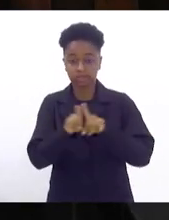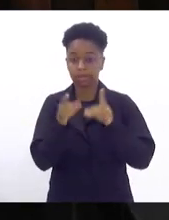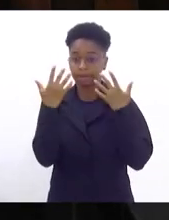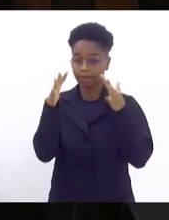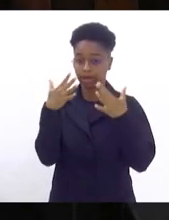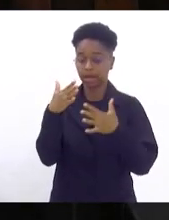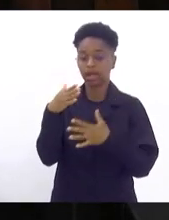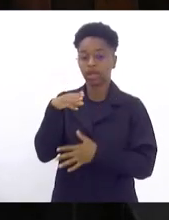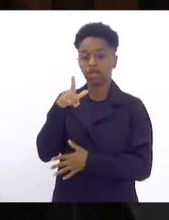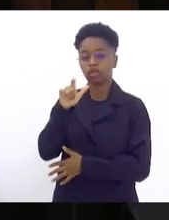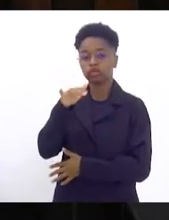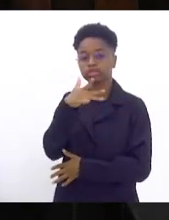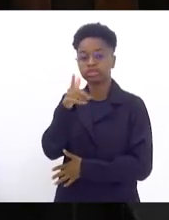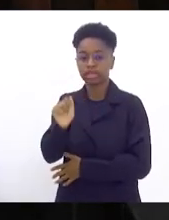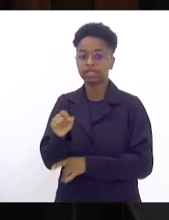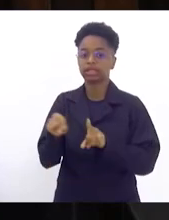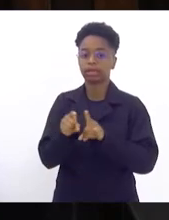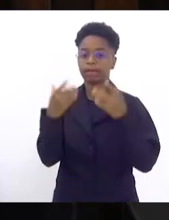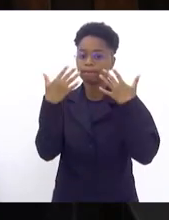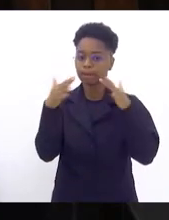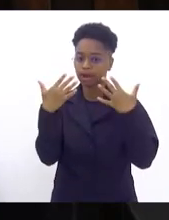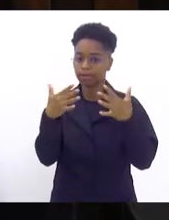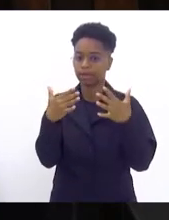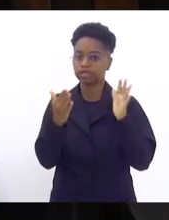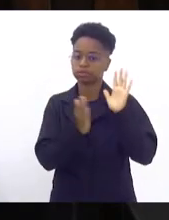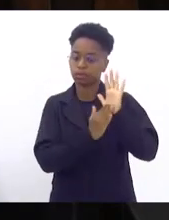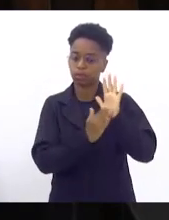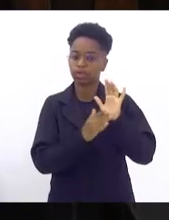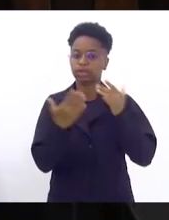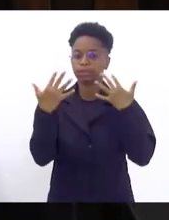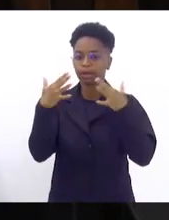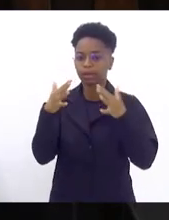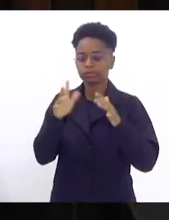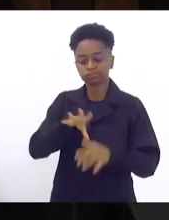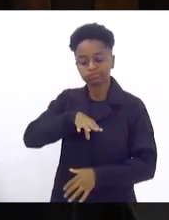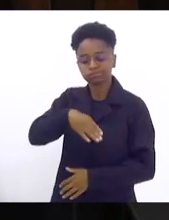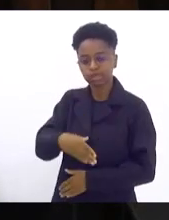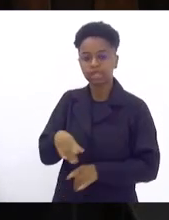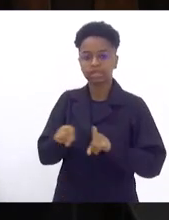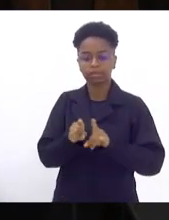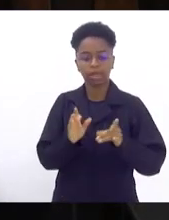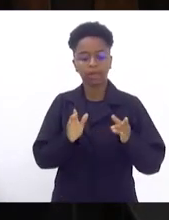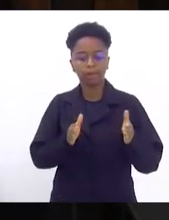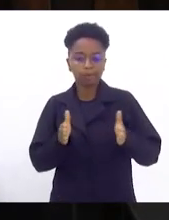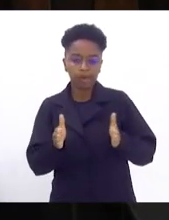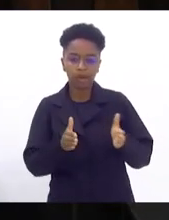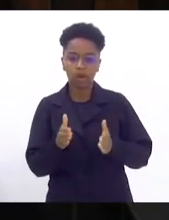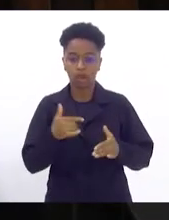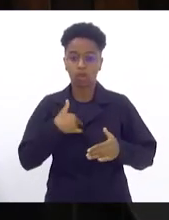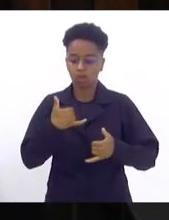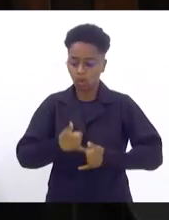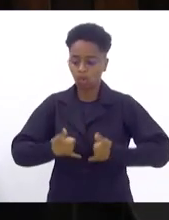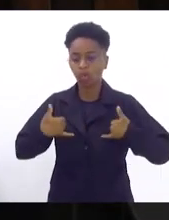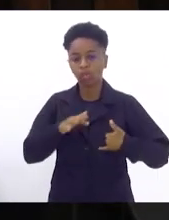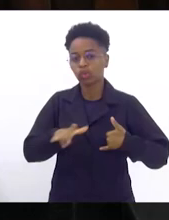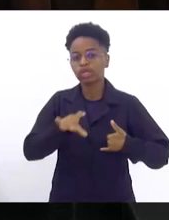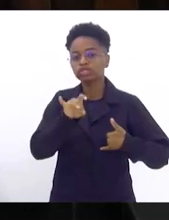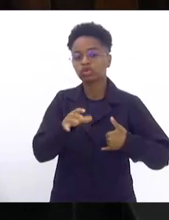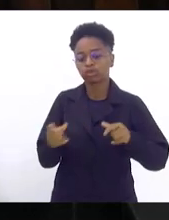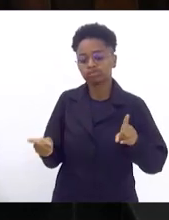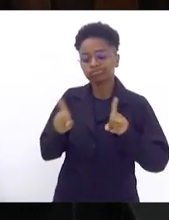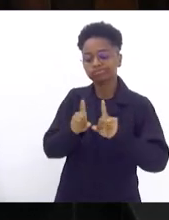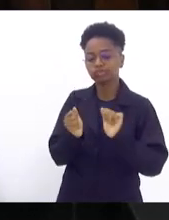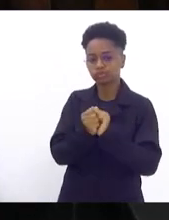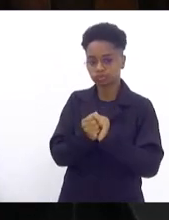Lucinha, parabéns pela proposição, parabéns pela bravura e pelos seus mandatos. Muito orgulho não só estar do lado do